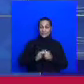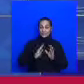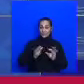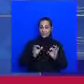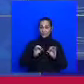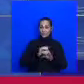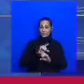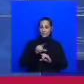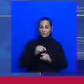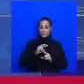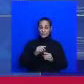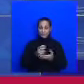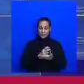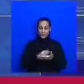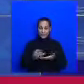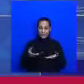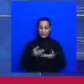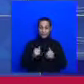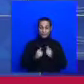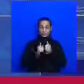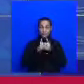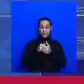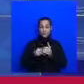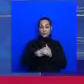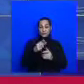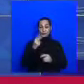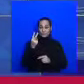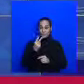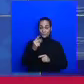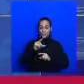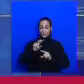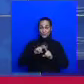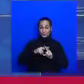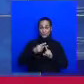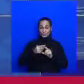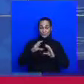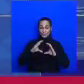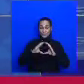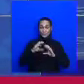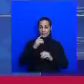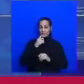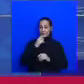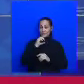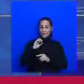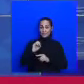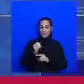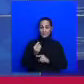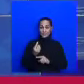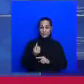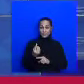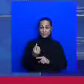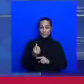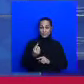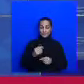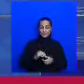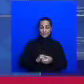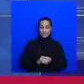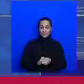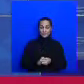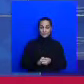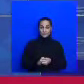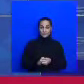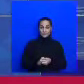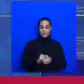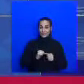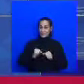Já foi realizado o sorteio da quina. Agora você conferindo o segundo sorteio da dupla Sena. Bola vermelha 01. Vermelha